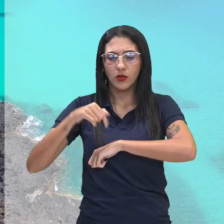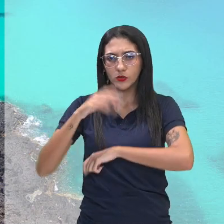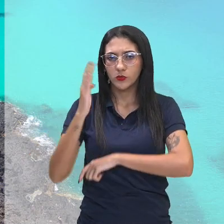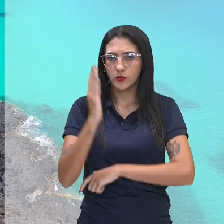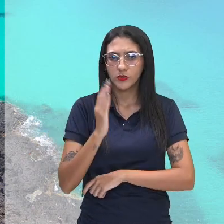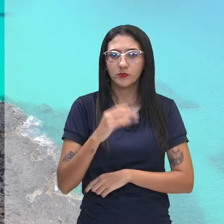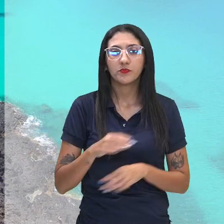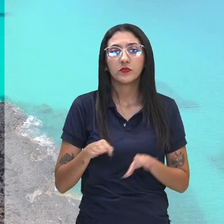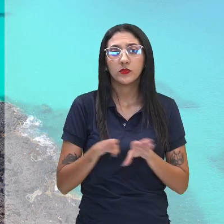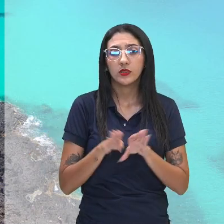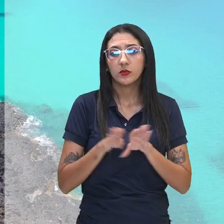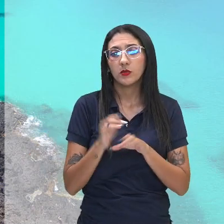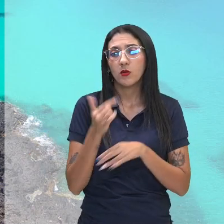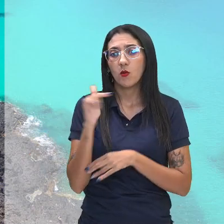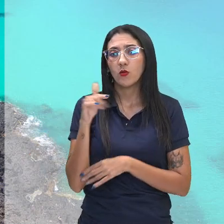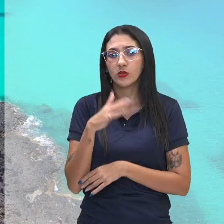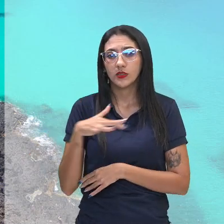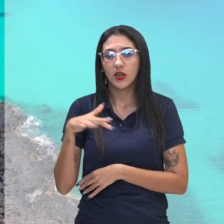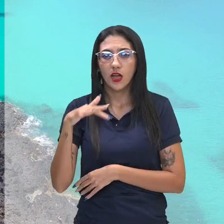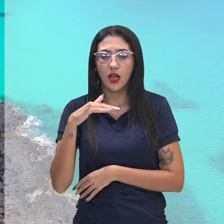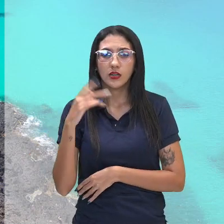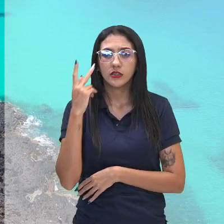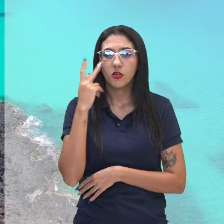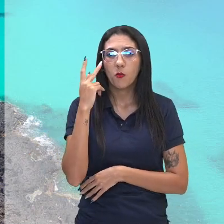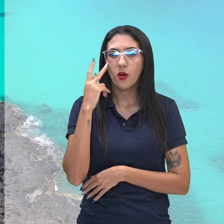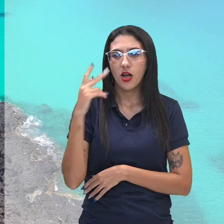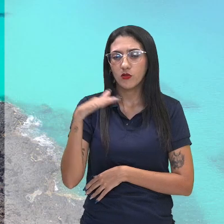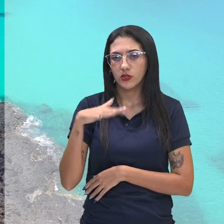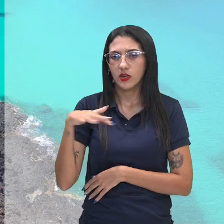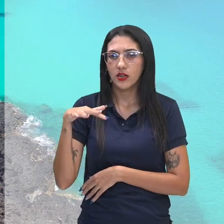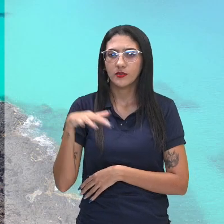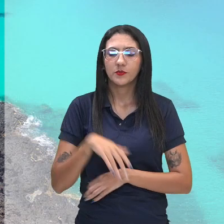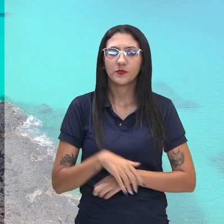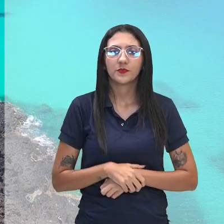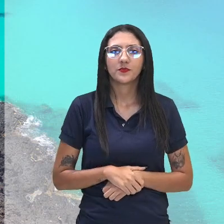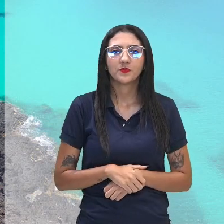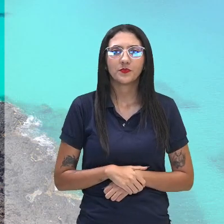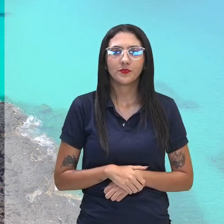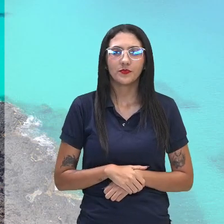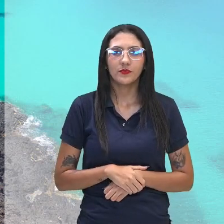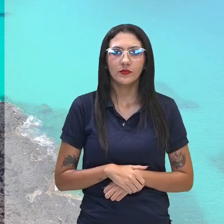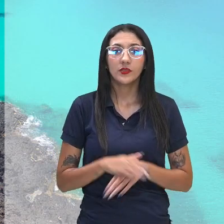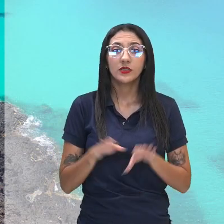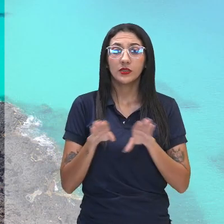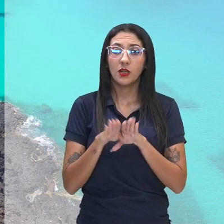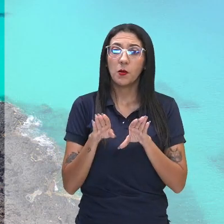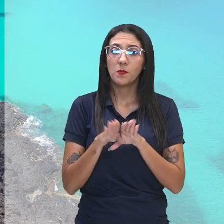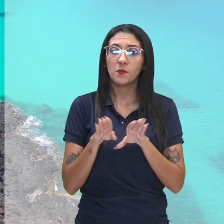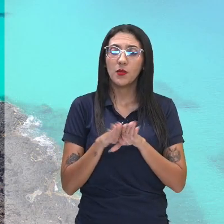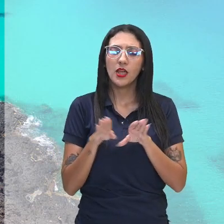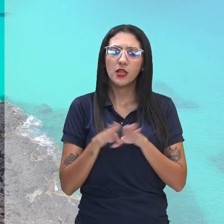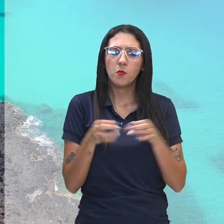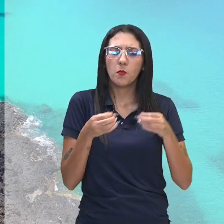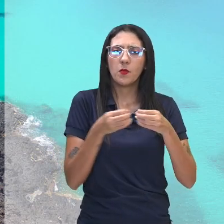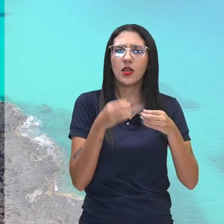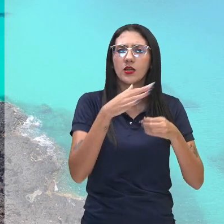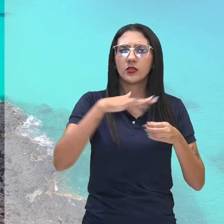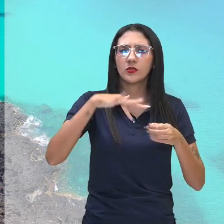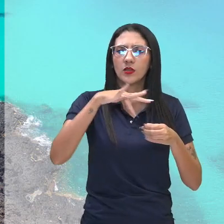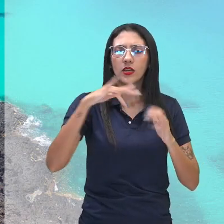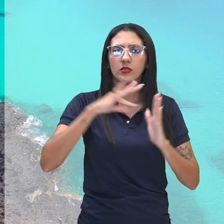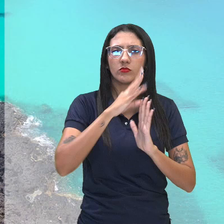tem aí Trindade, São Pedro e São Paulo. Também ocorreram na região amazônica